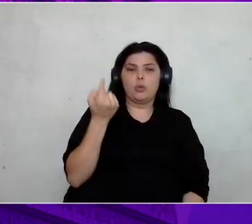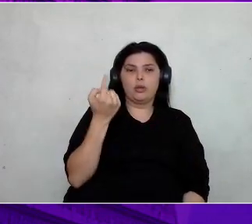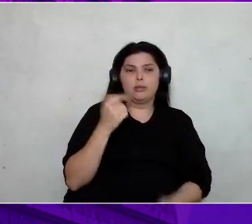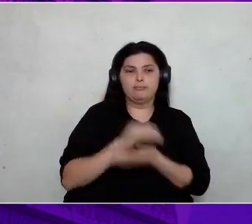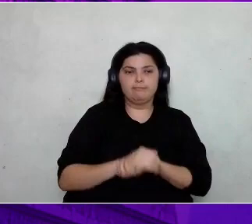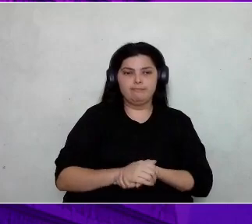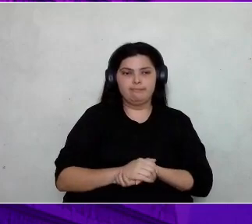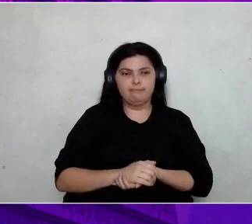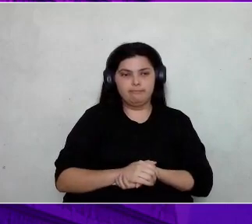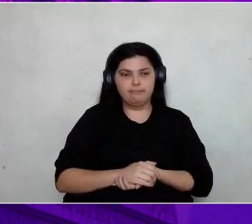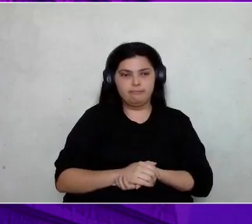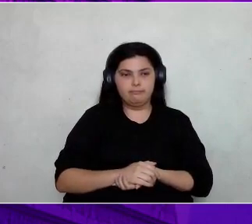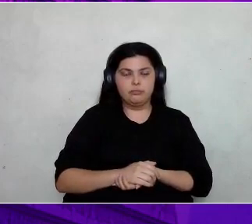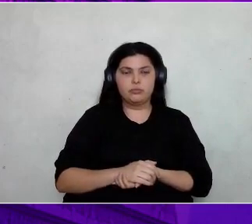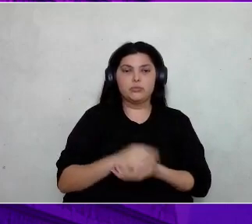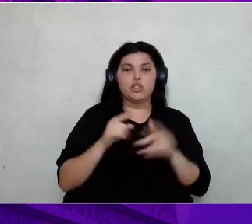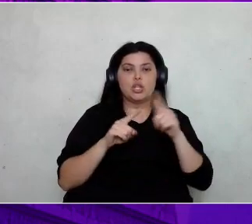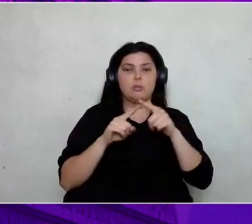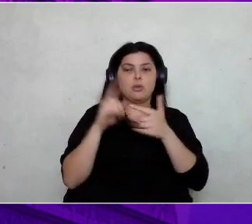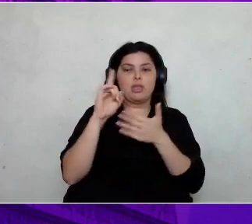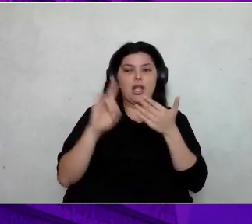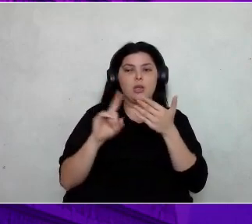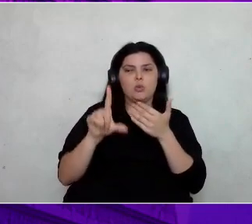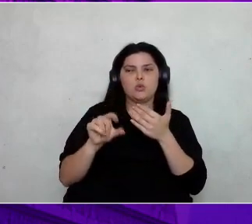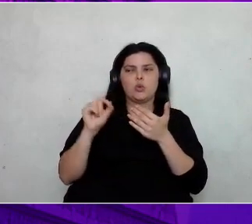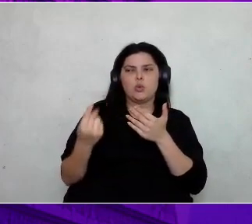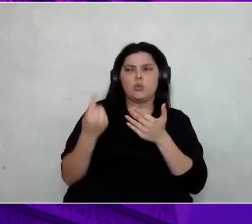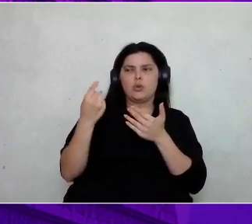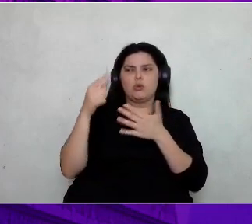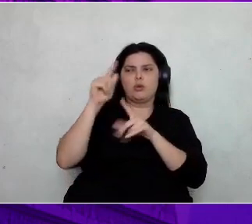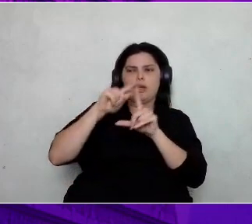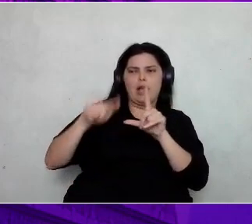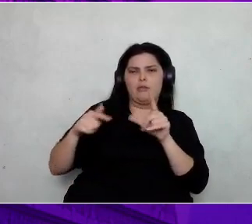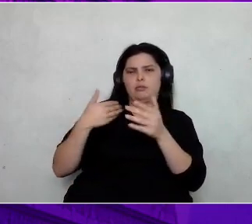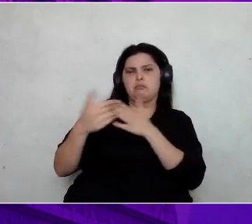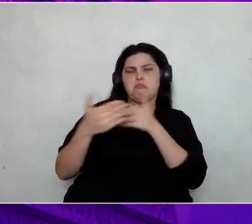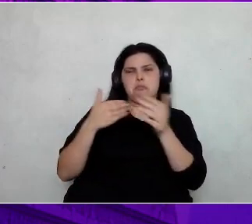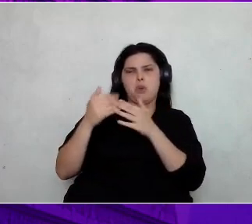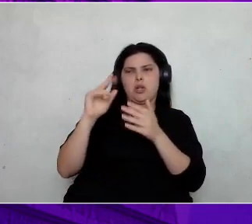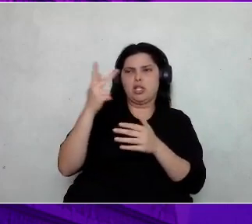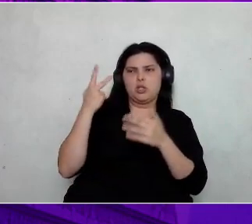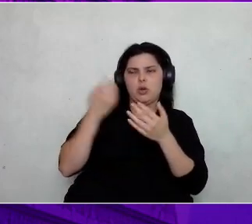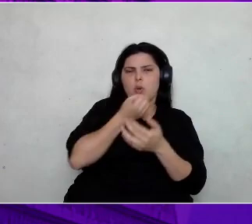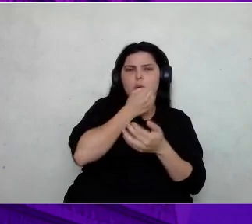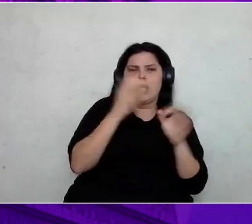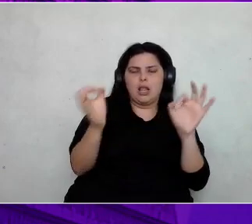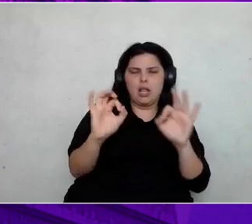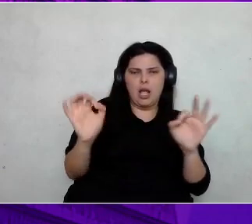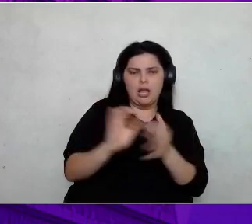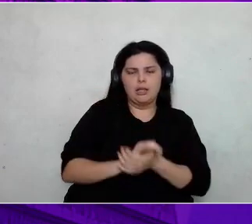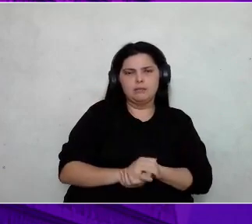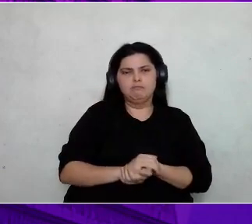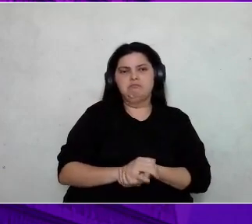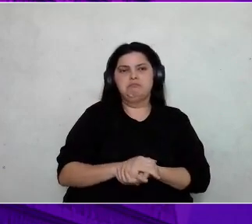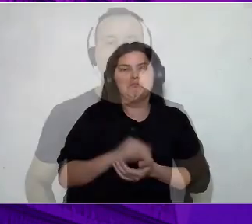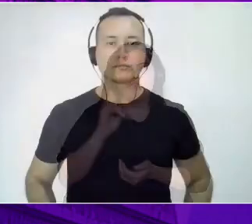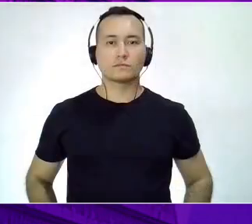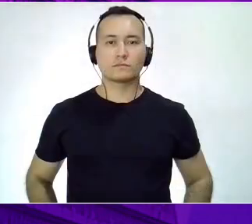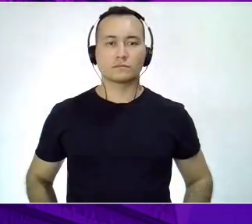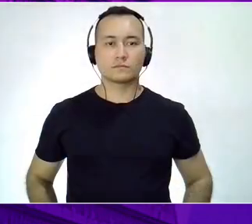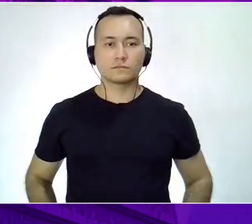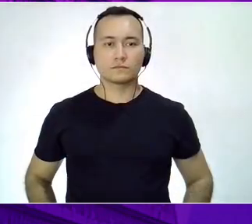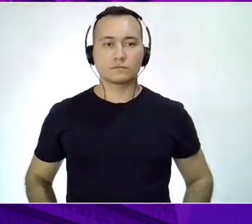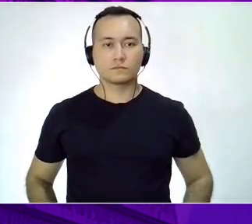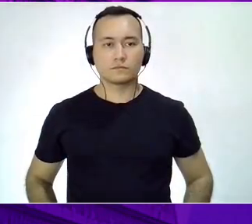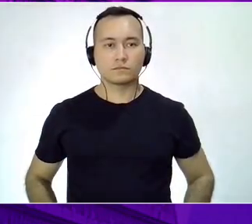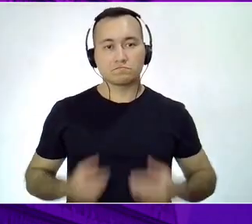tipo de dado, eu posso escolher esse tipo de gráfico. Não importa a história que eu quero contar, não importa se eu quero mostrar que teve um